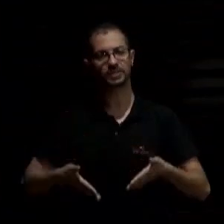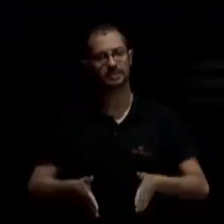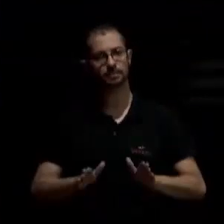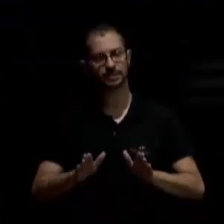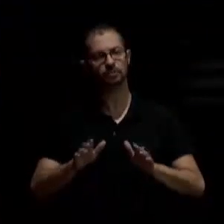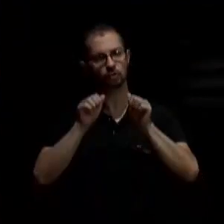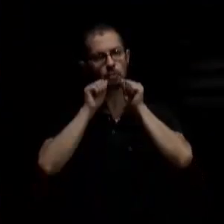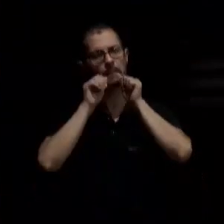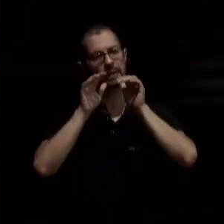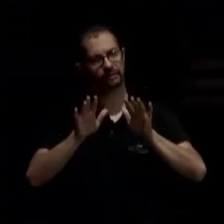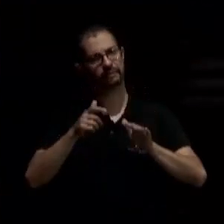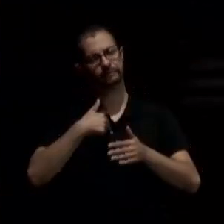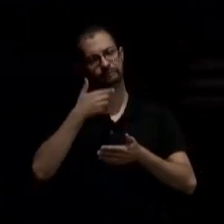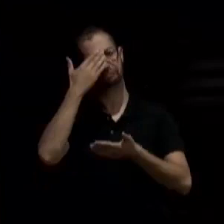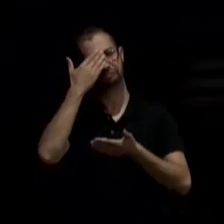bênção, eu acredito.